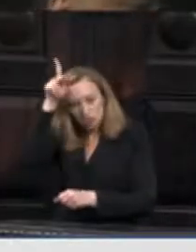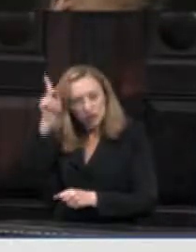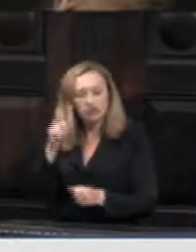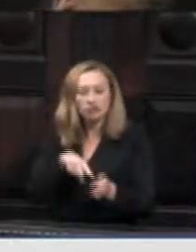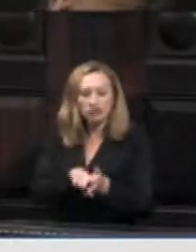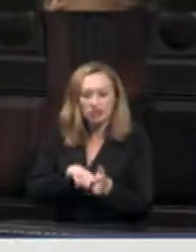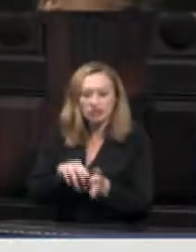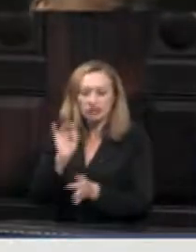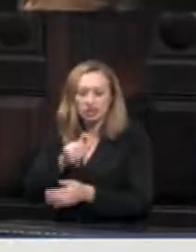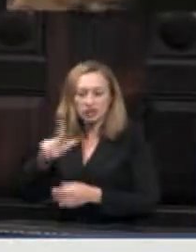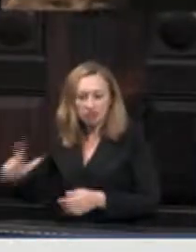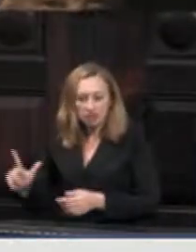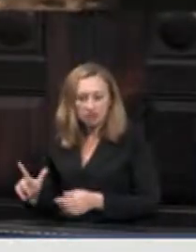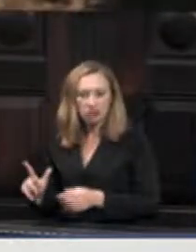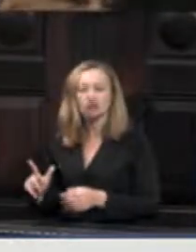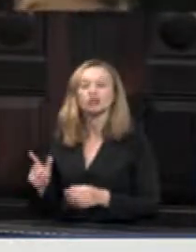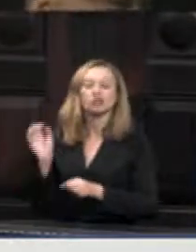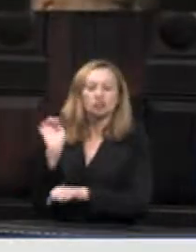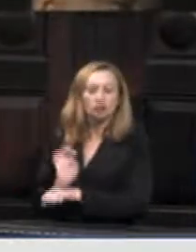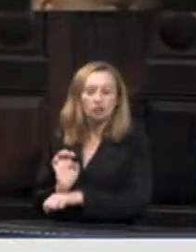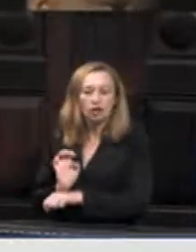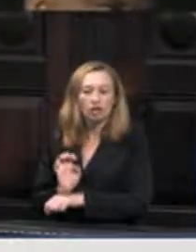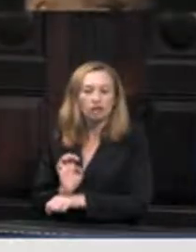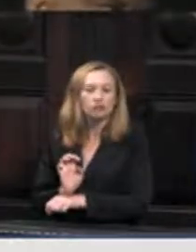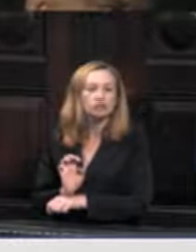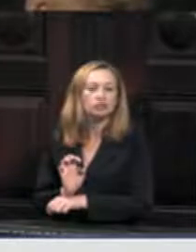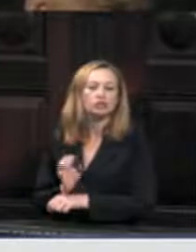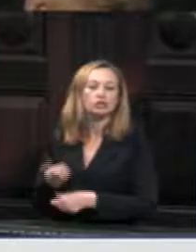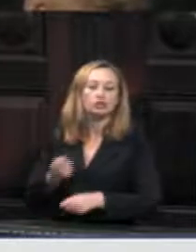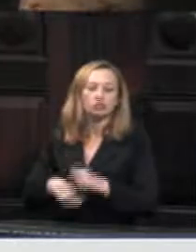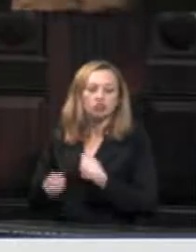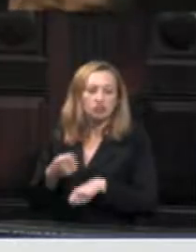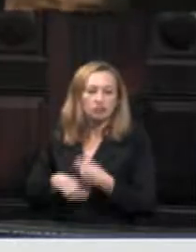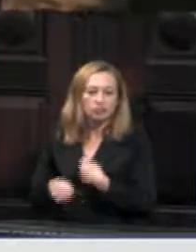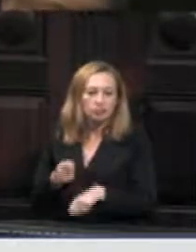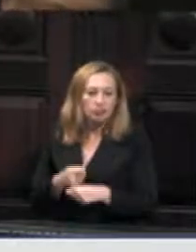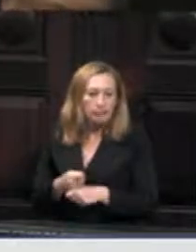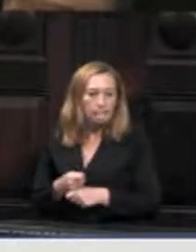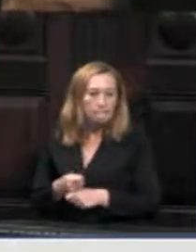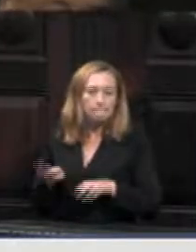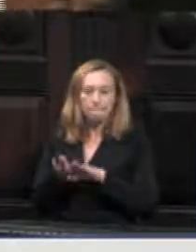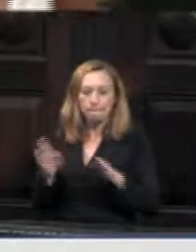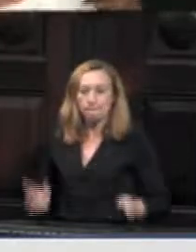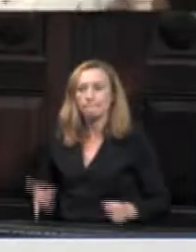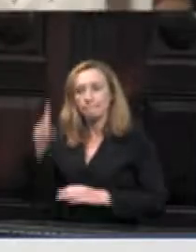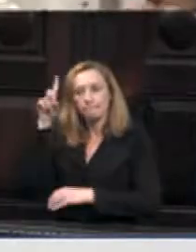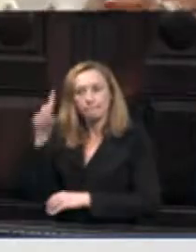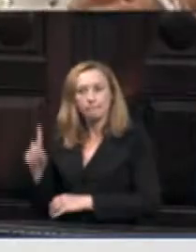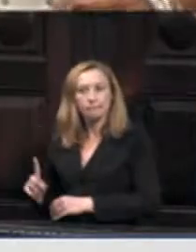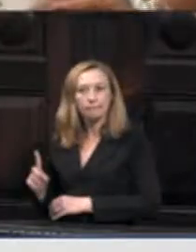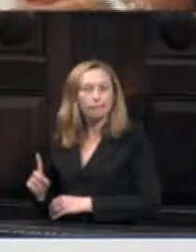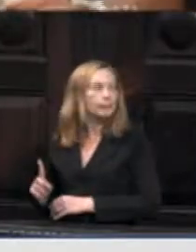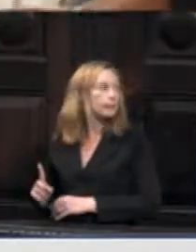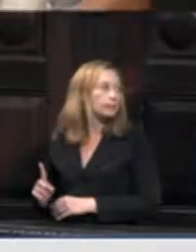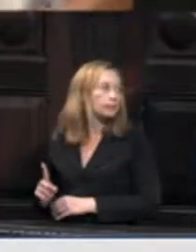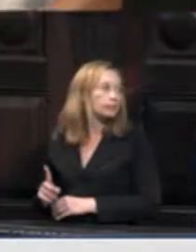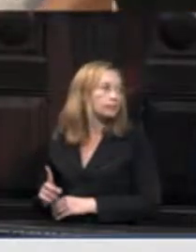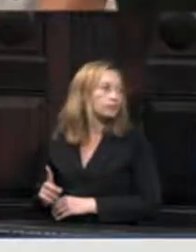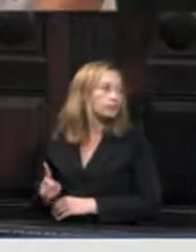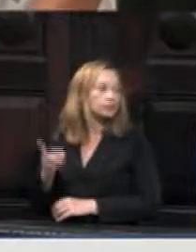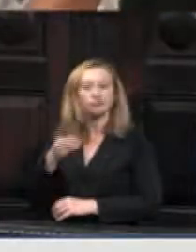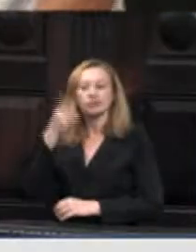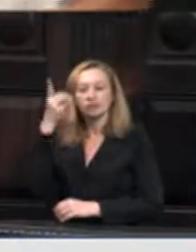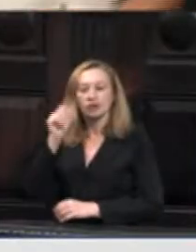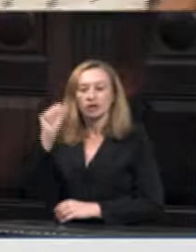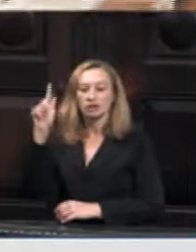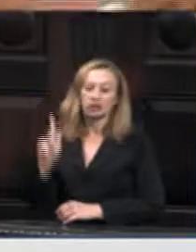Tributos Estaduais, de Orçamento, Finanças, Fiscalização Financeira e Controle, e da mesa diretora, as emendas de plenário. Deputado